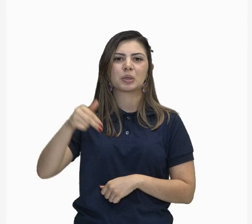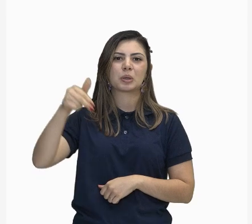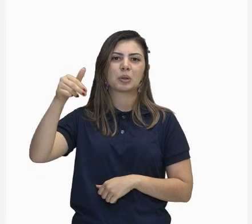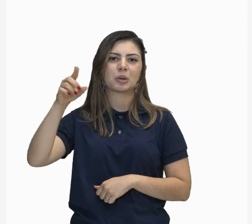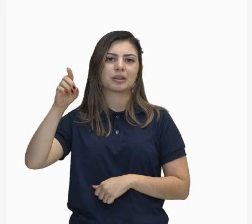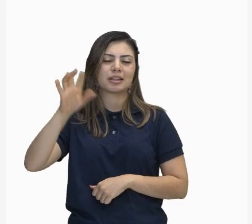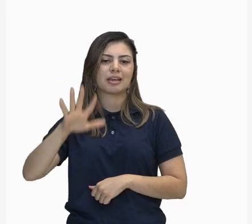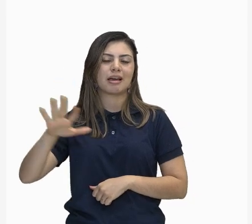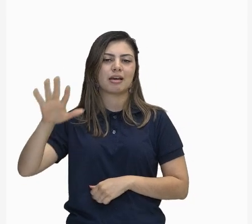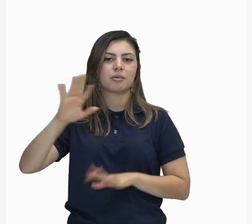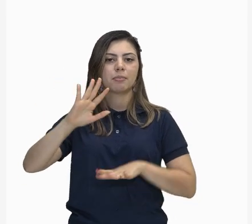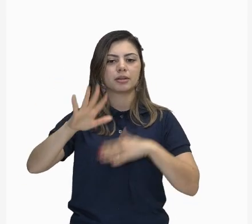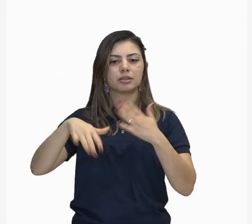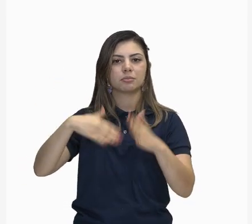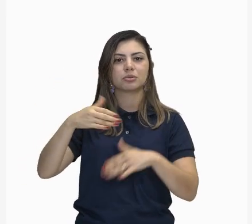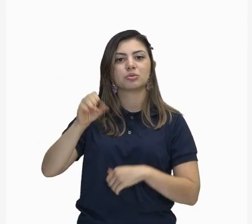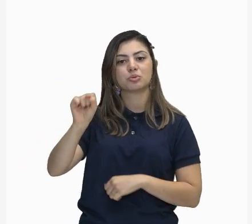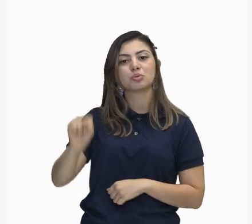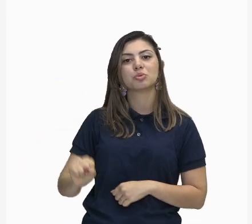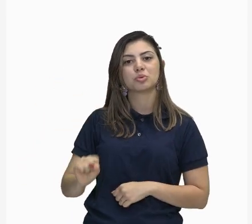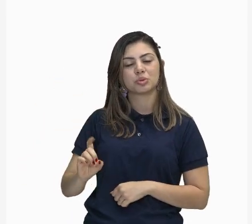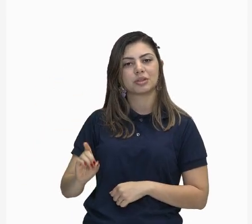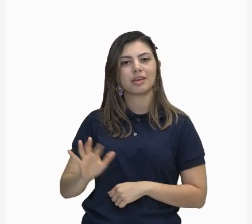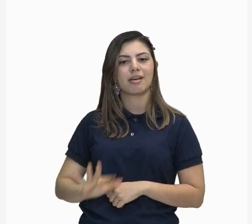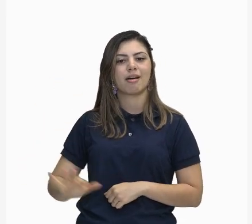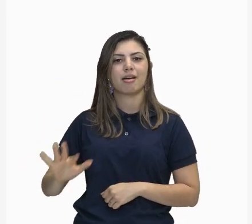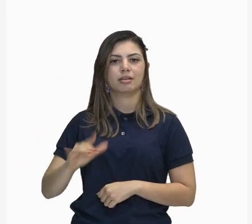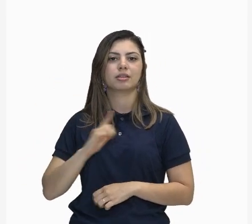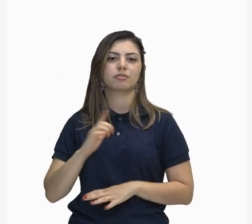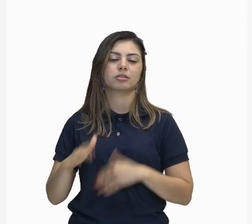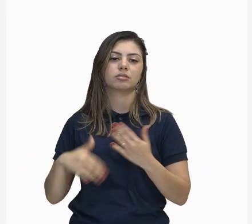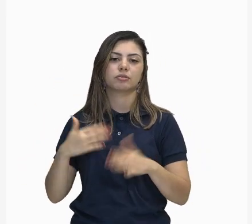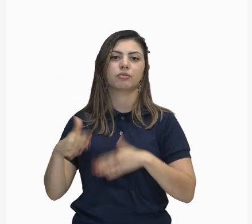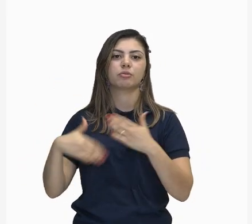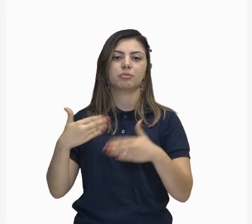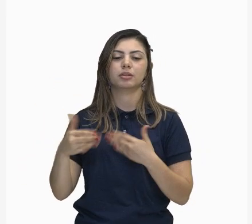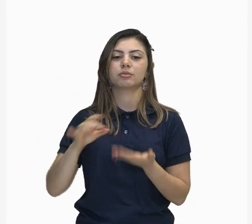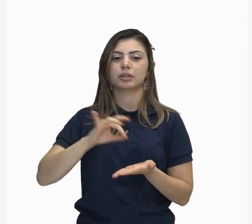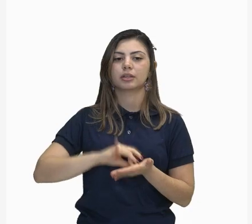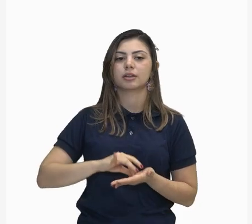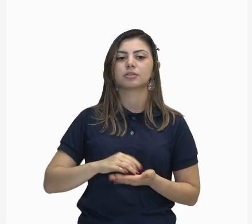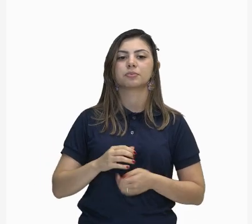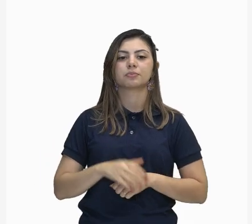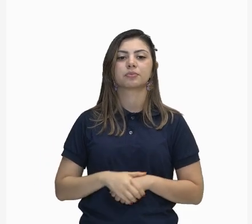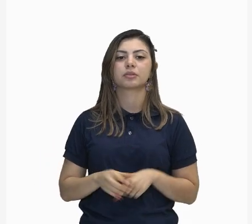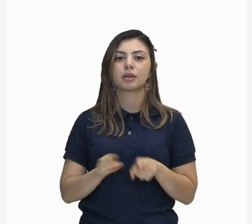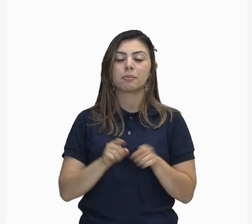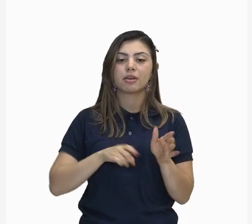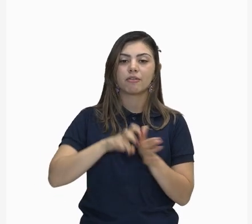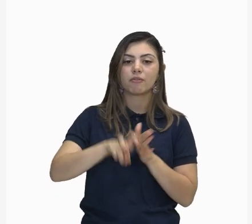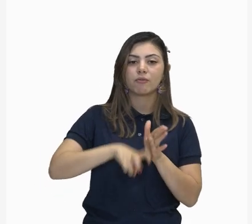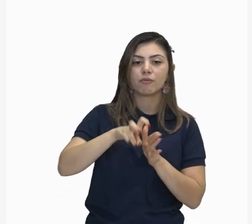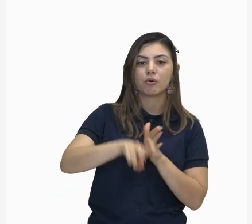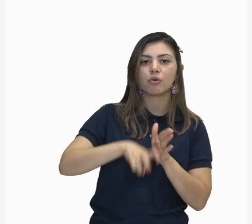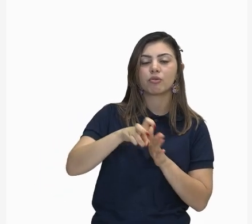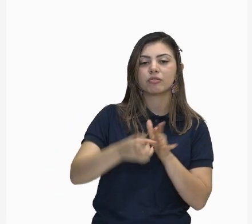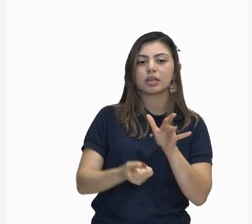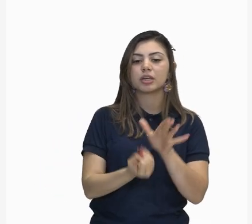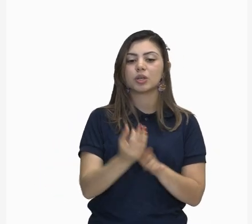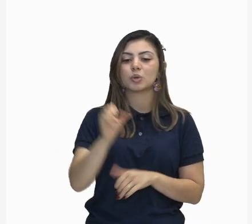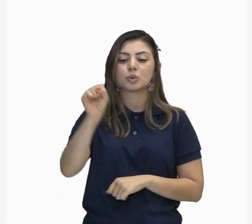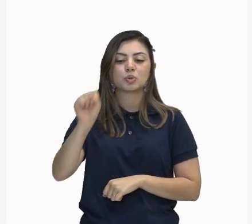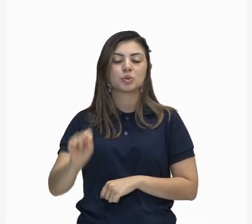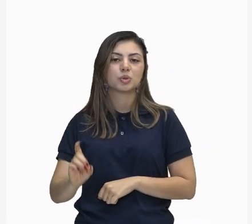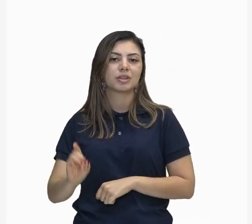sim, solidamente na região do Sudeste. A rede ferroviária e investimentos foram focados no Sudeste devido ao processo